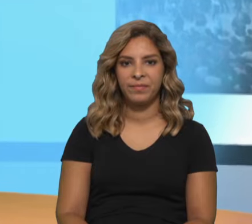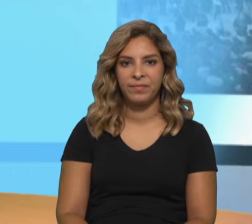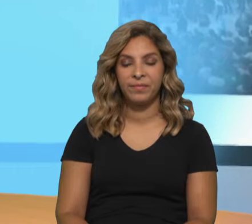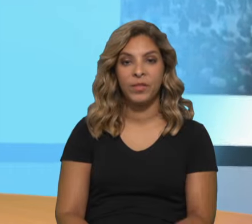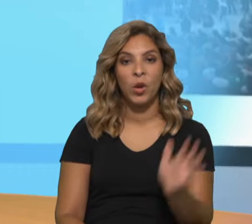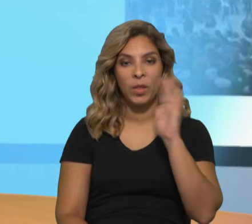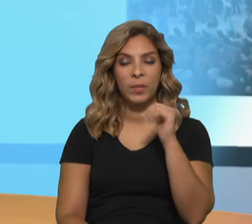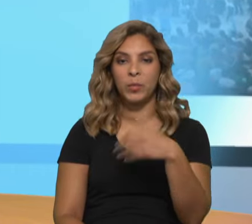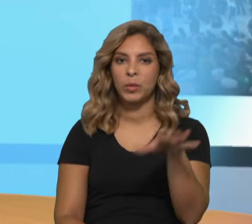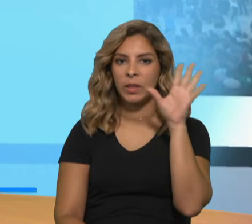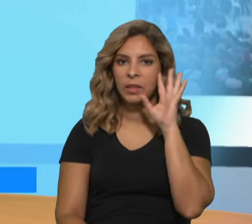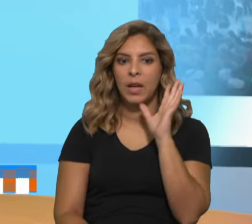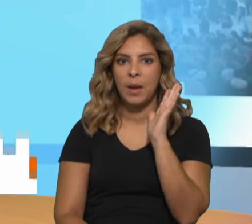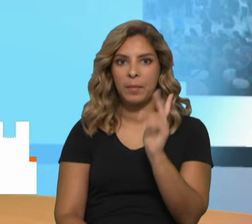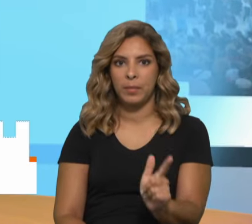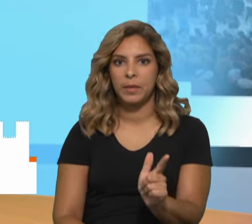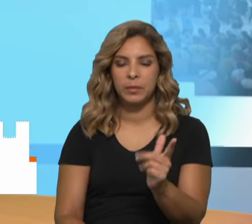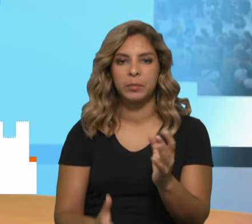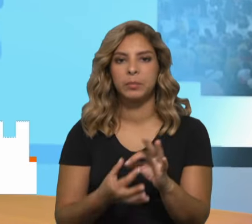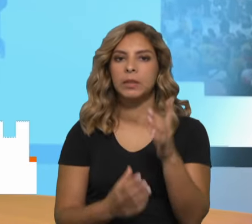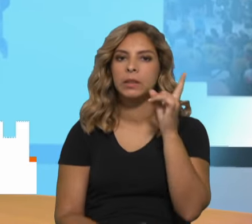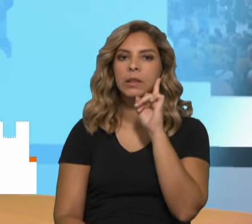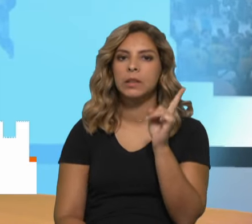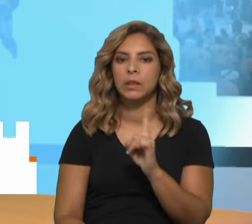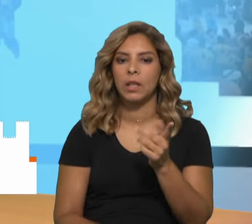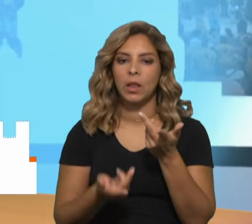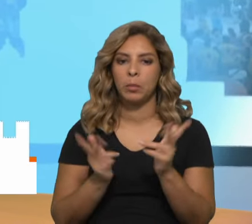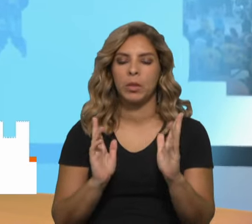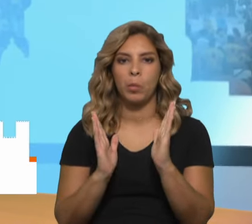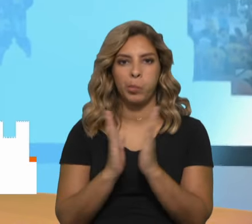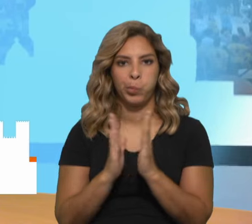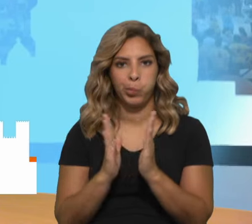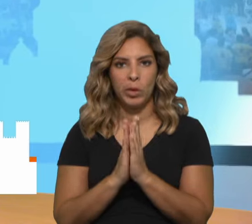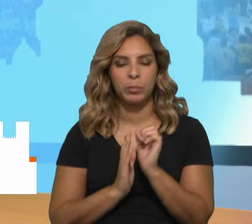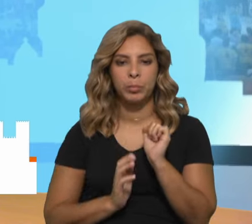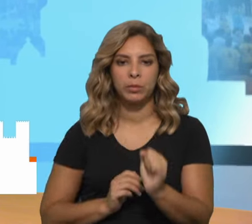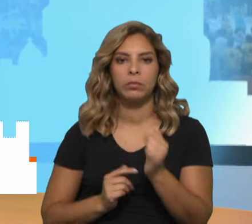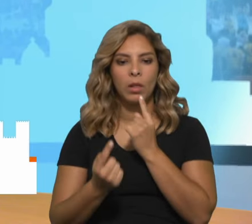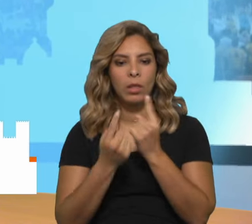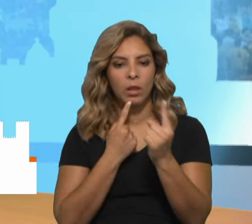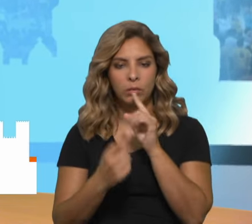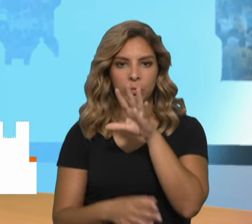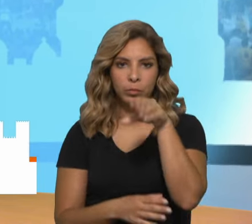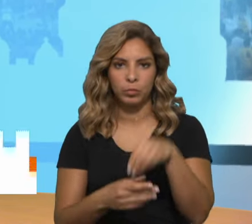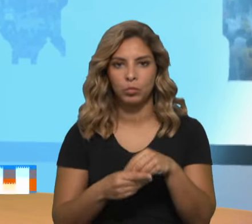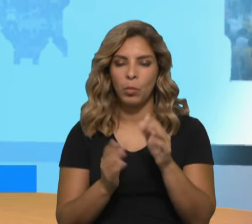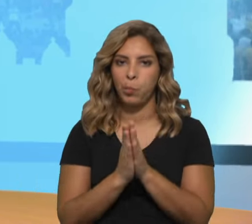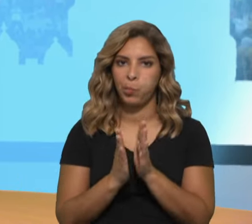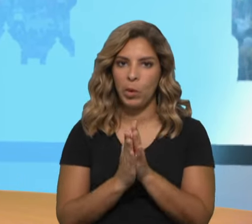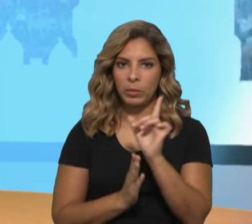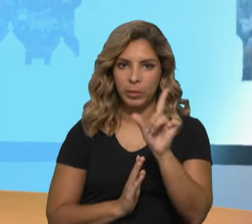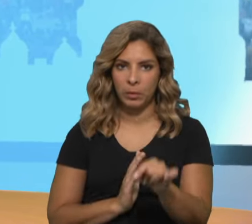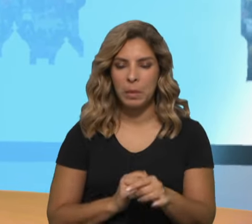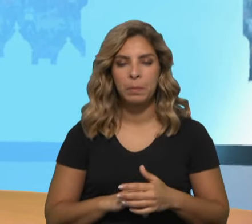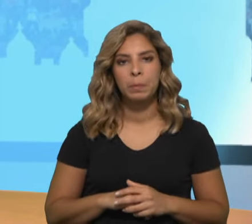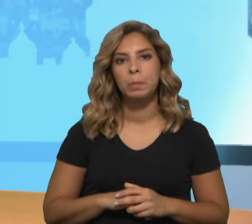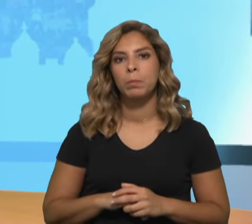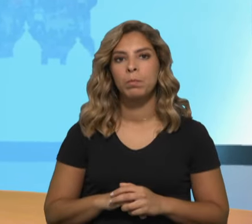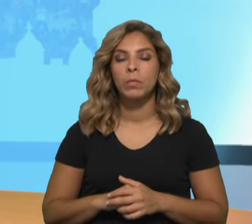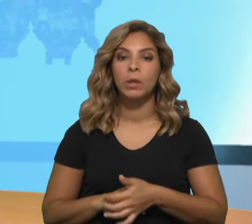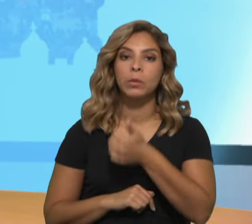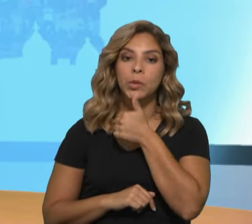Olá, muito boa tarde. Amanhã assinala-se o Dia da Liberdade Religiosa e do Diálogo Interreligioso. Uma decisão da Assembleia